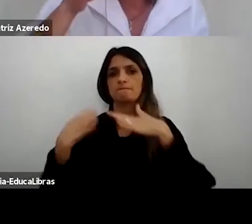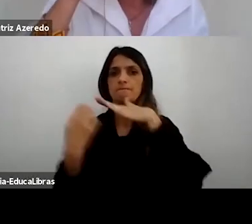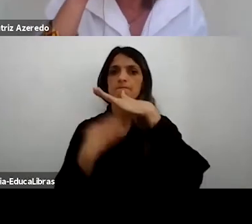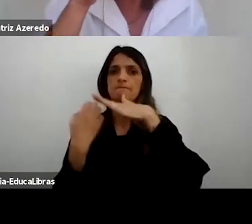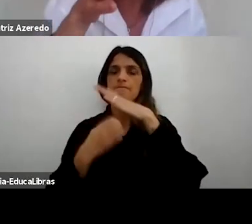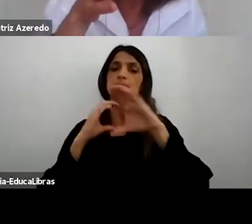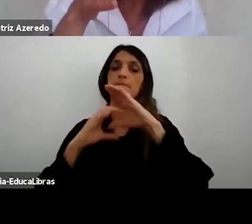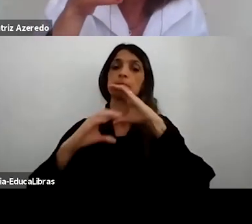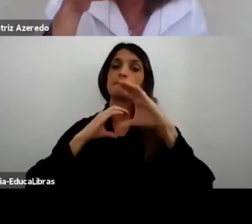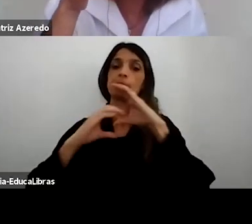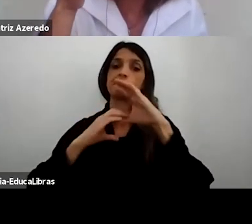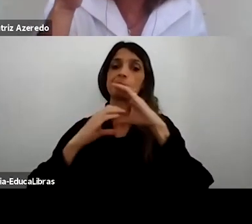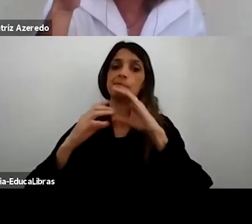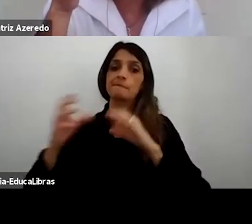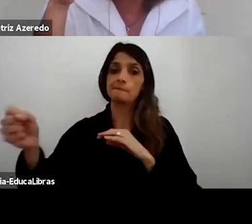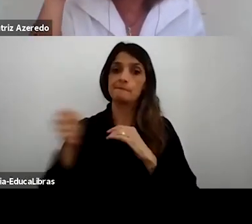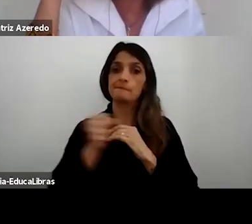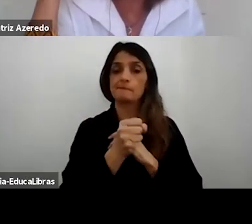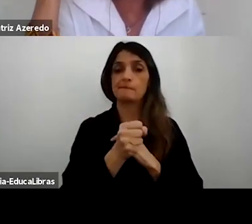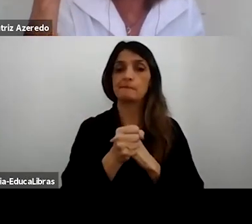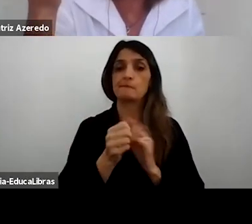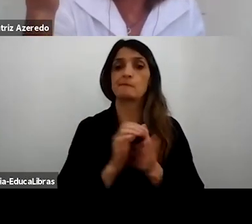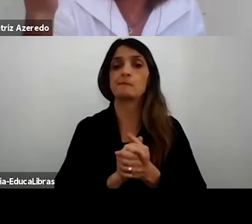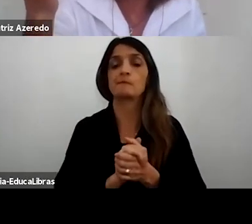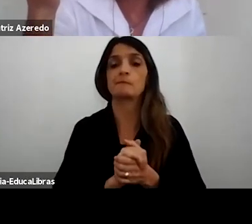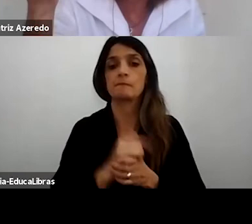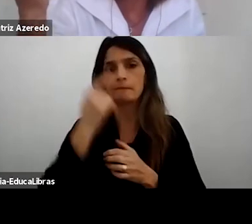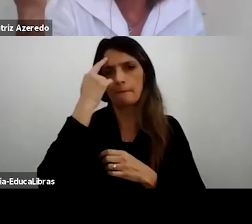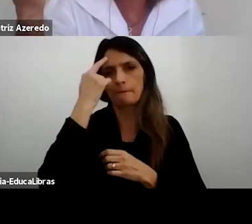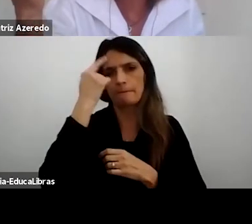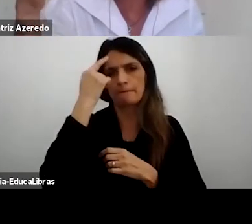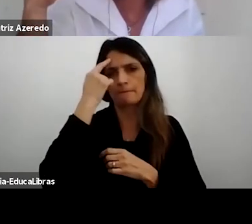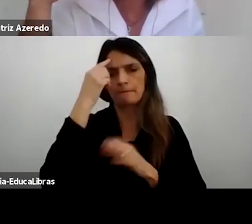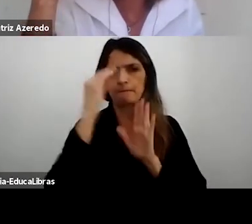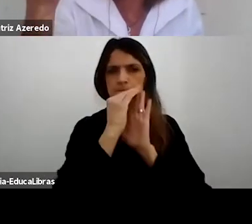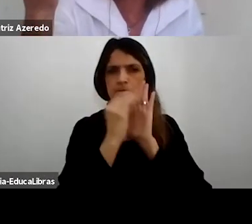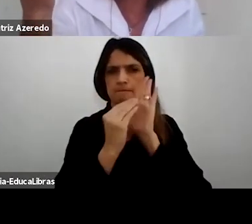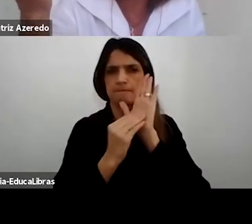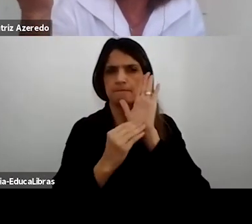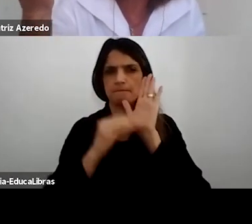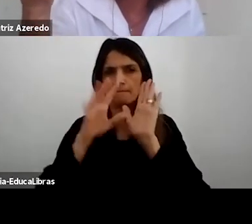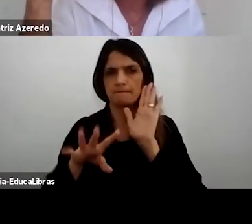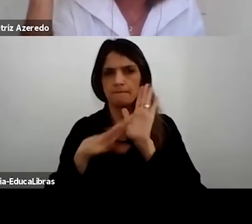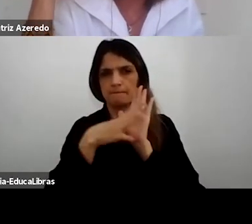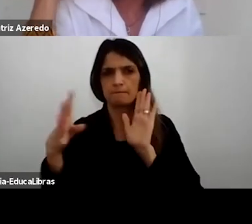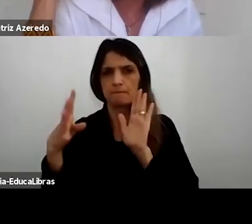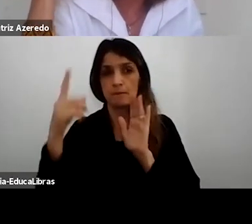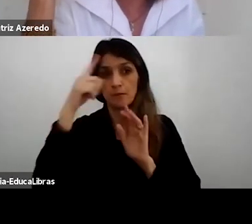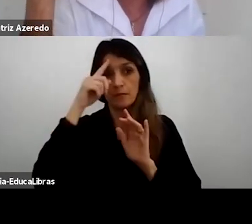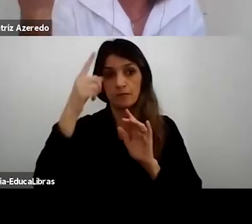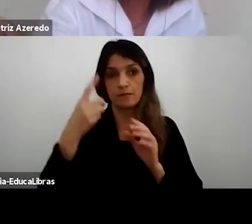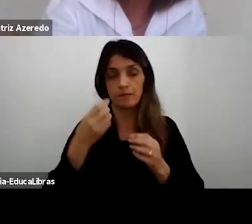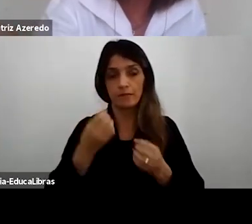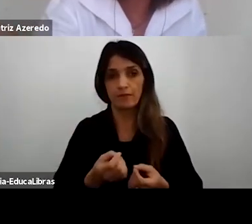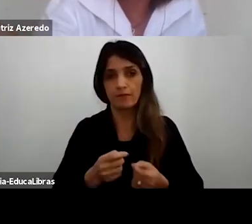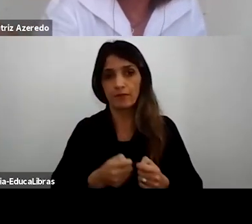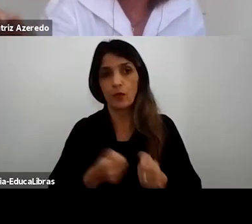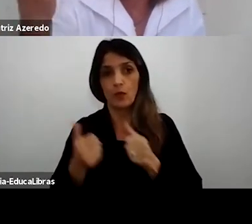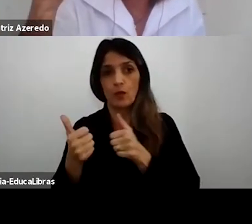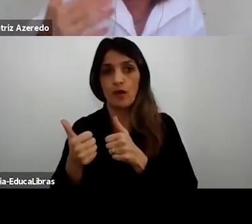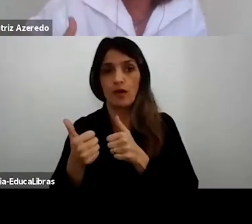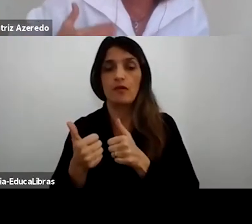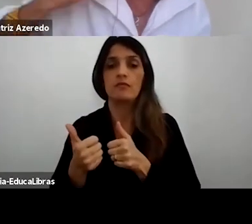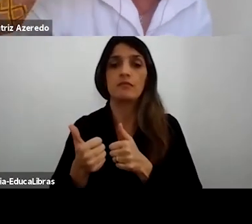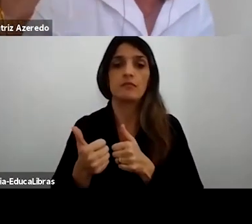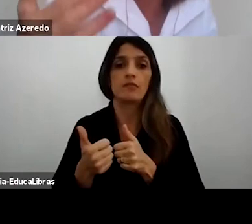comunicação. Uma última observação, pensando na agenda, no calendário, né, o dia de doar, eu acho que é uma excelente